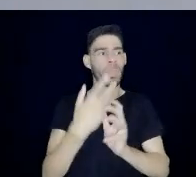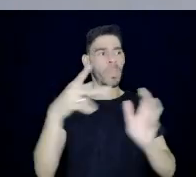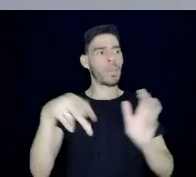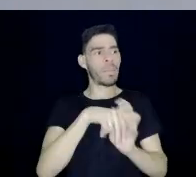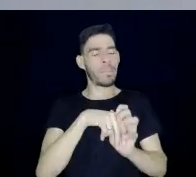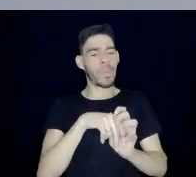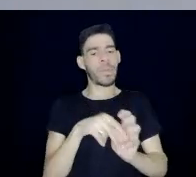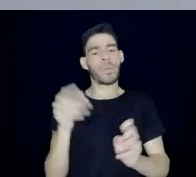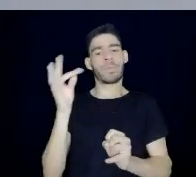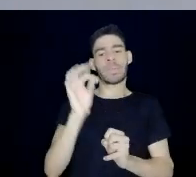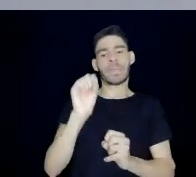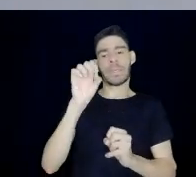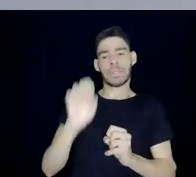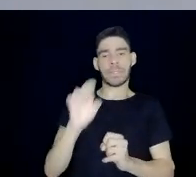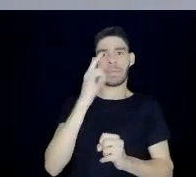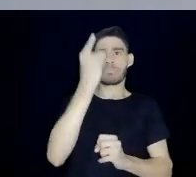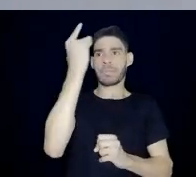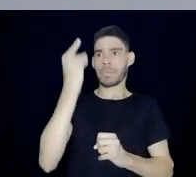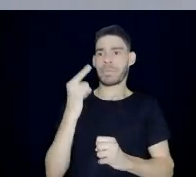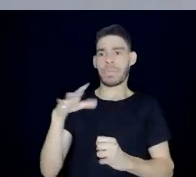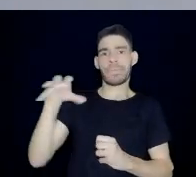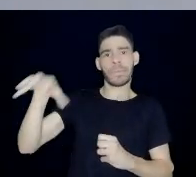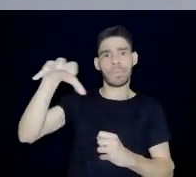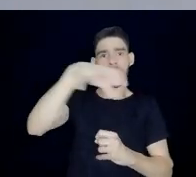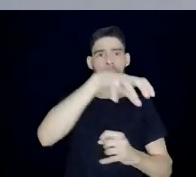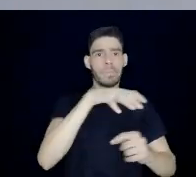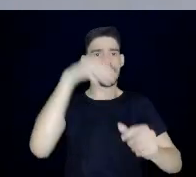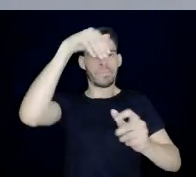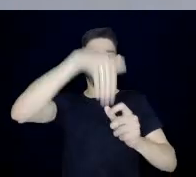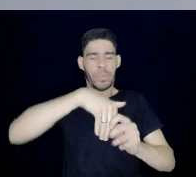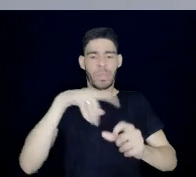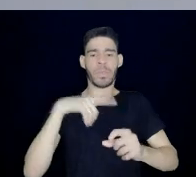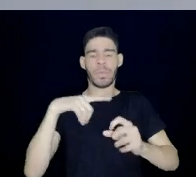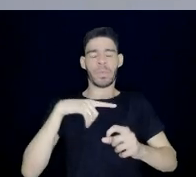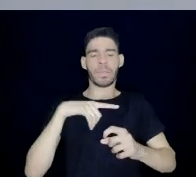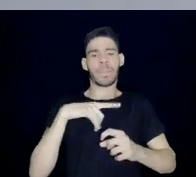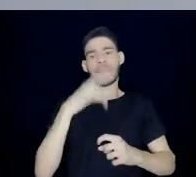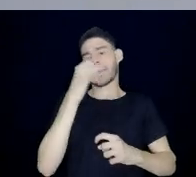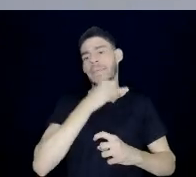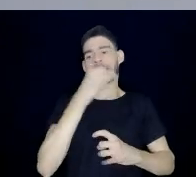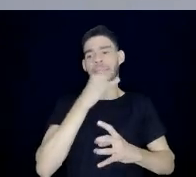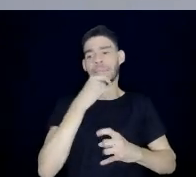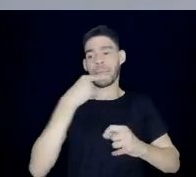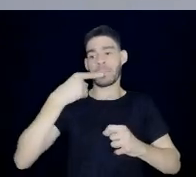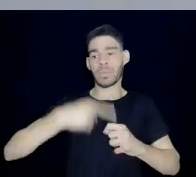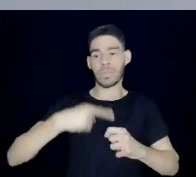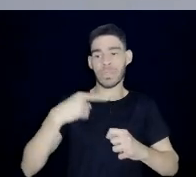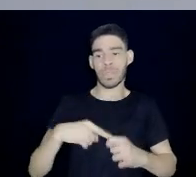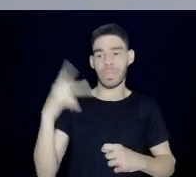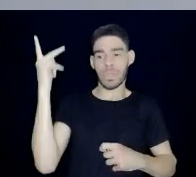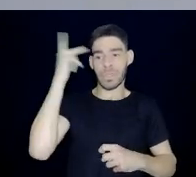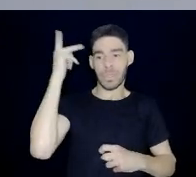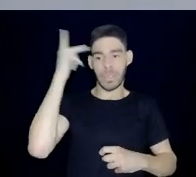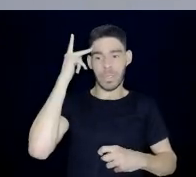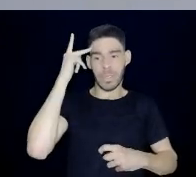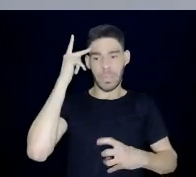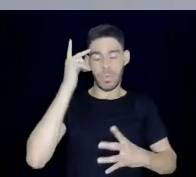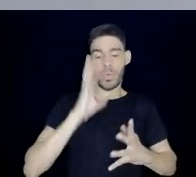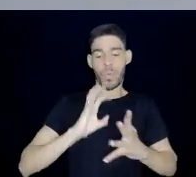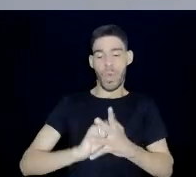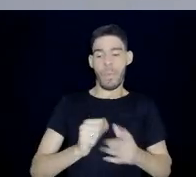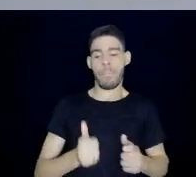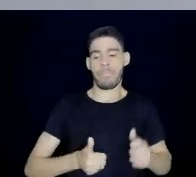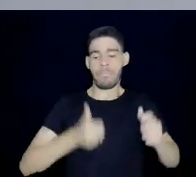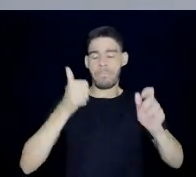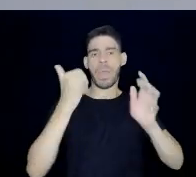Tribunal Superior Eleitoral até a cada uma das zonas eleitorais espalhadas, no caso, pela cidade de São Paulo, em adotar